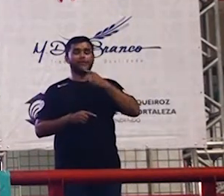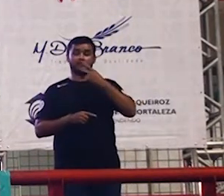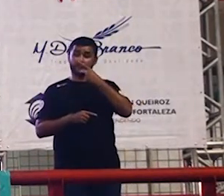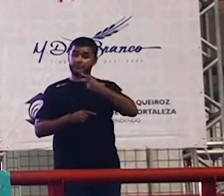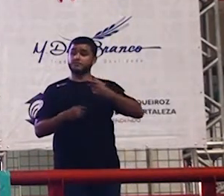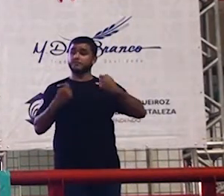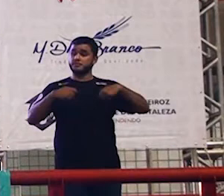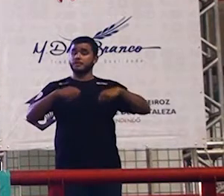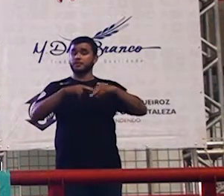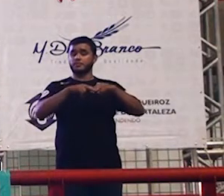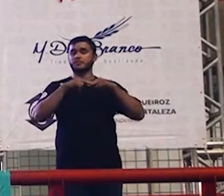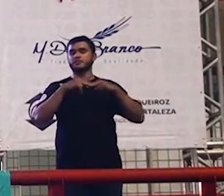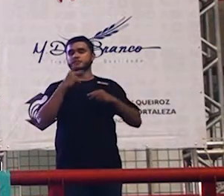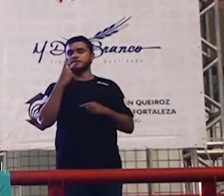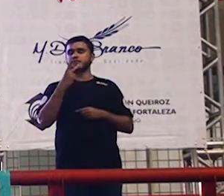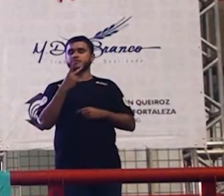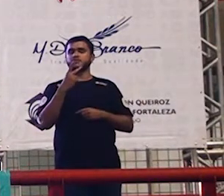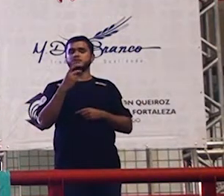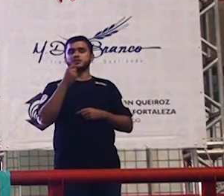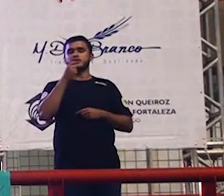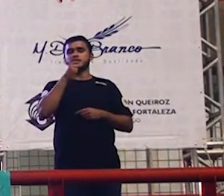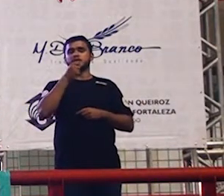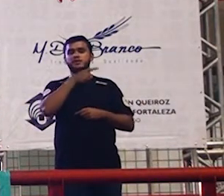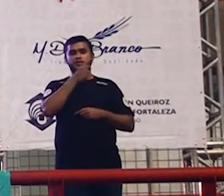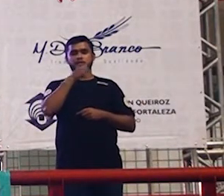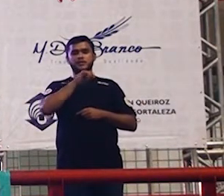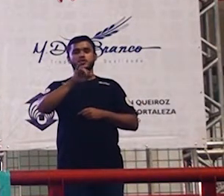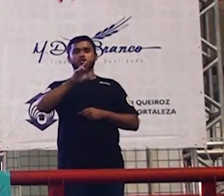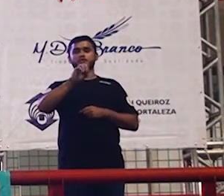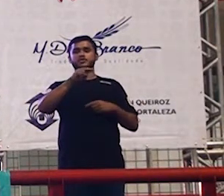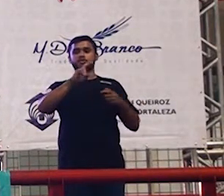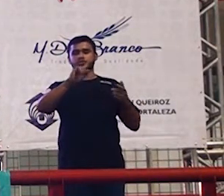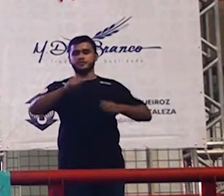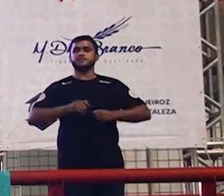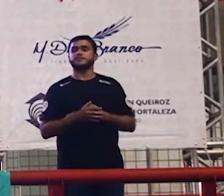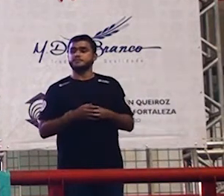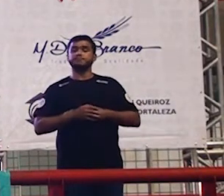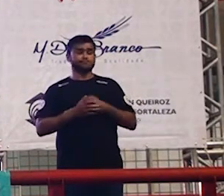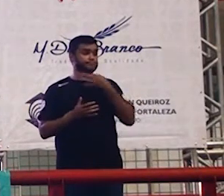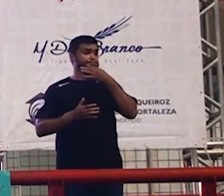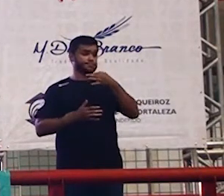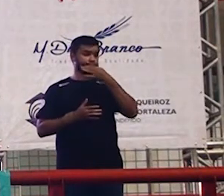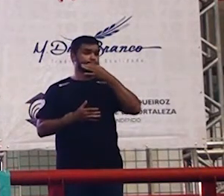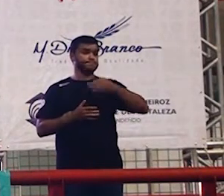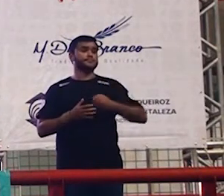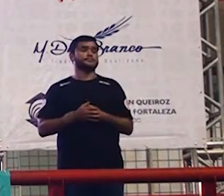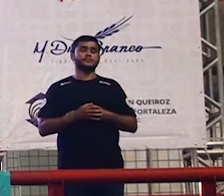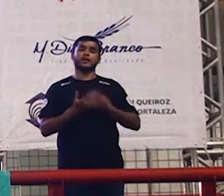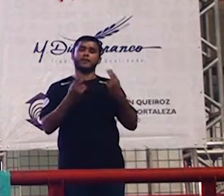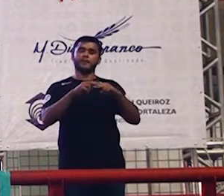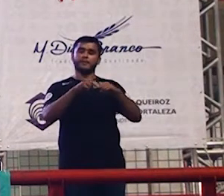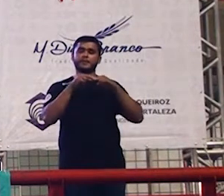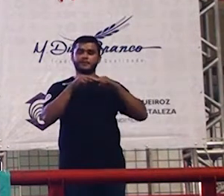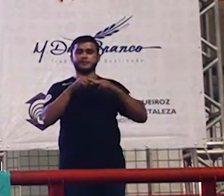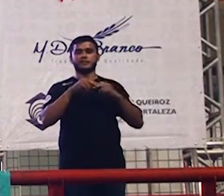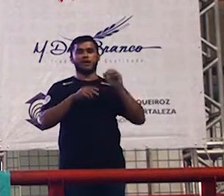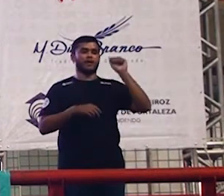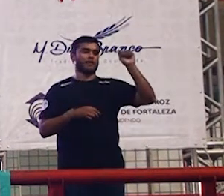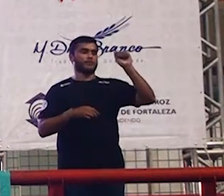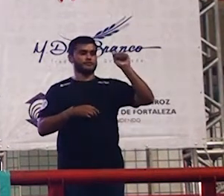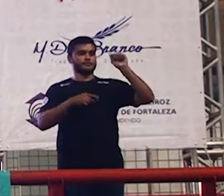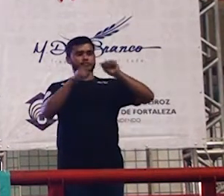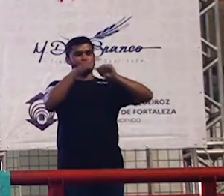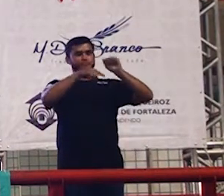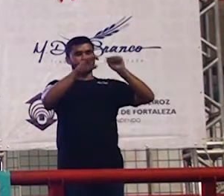isso constrói uma situação, um contexto irônico e crítico. Portanto, item A.